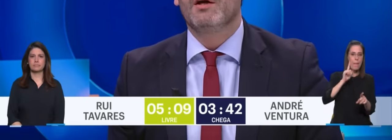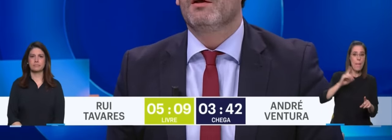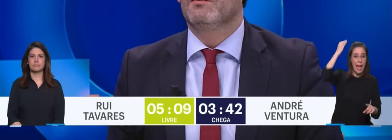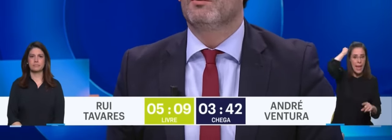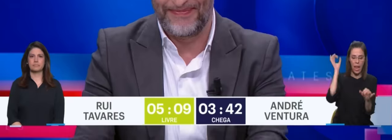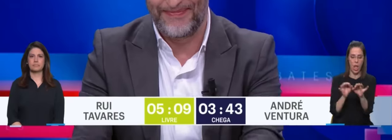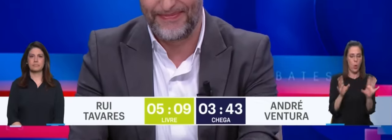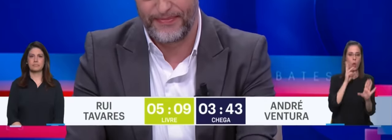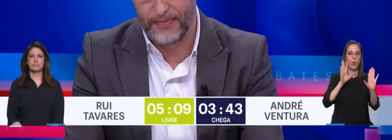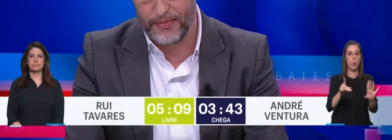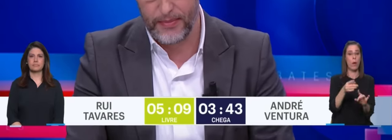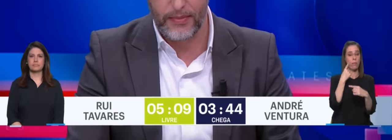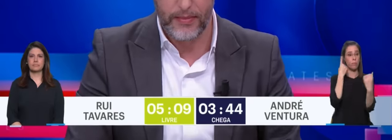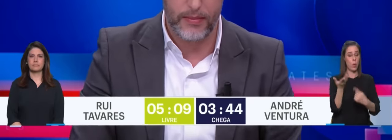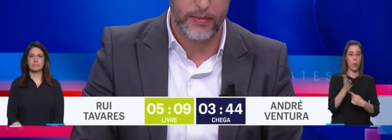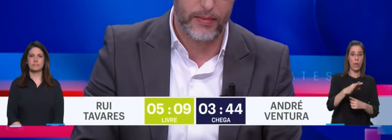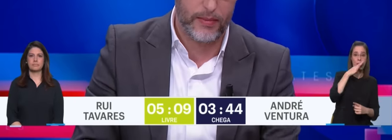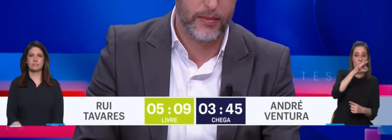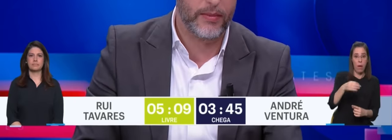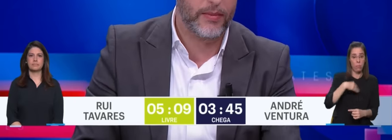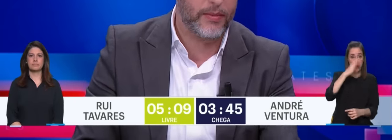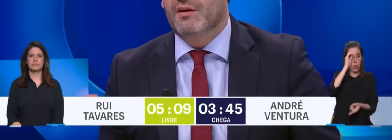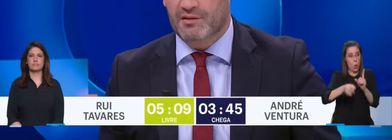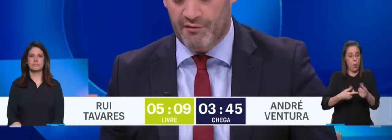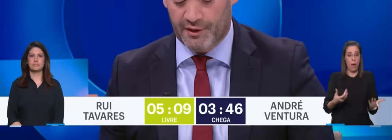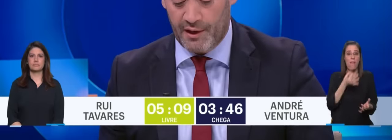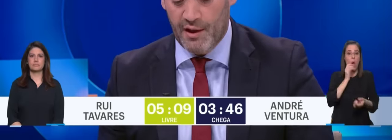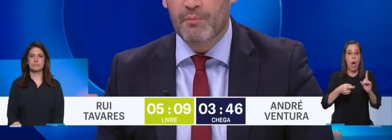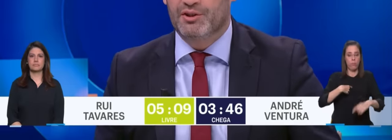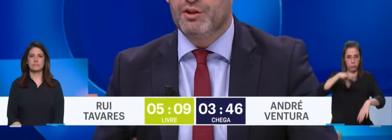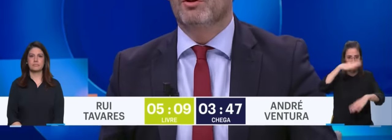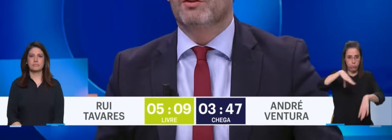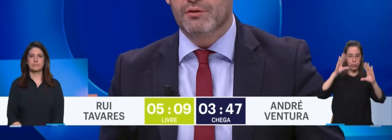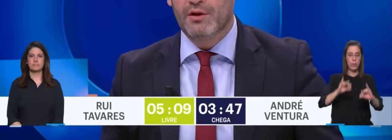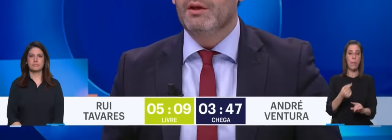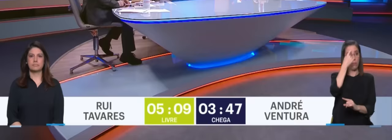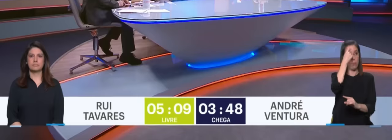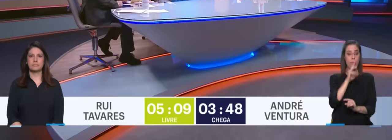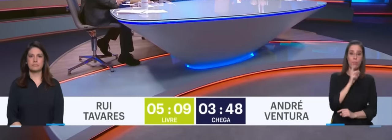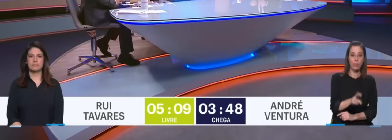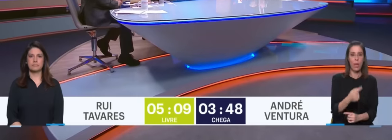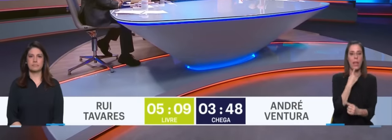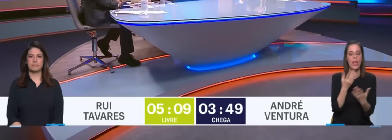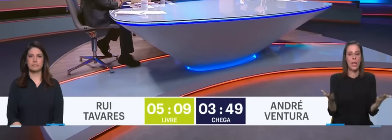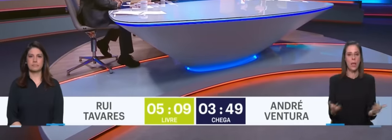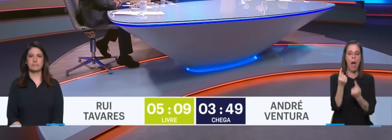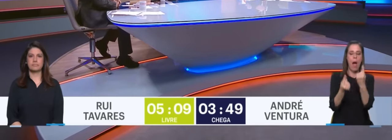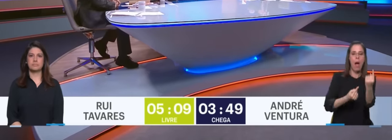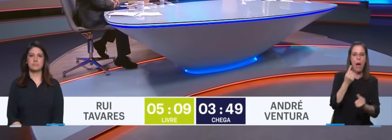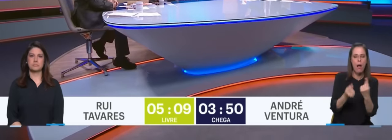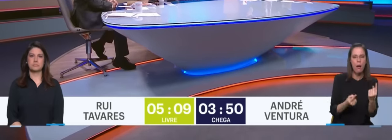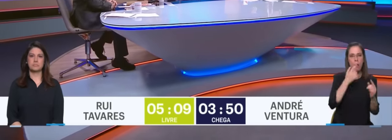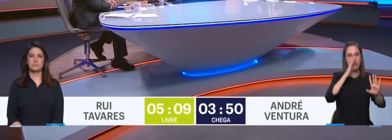Tavares o Rui Tavares trouxe um exemplo de um familiar que eu não sabia o que era nem sei do que é que está a falar mas decidiu trazê-lo e dizendo que alguém